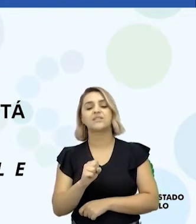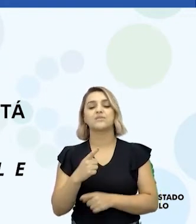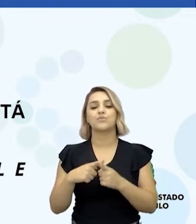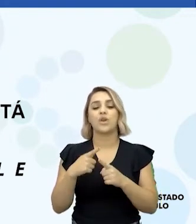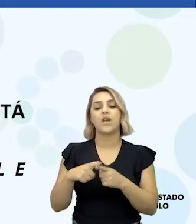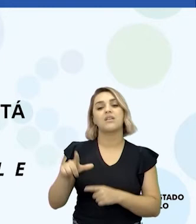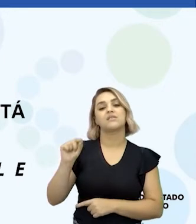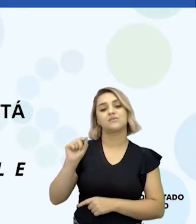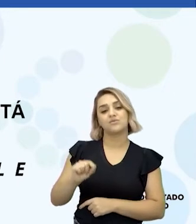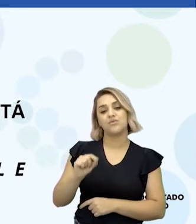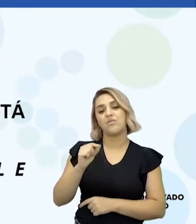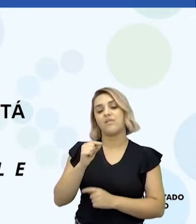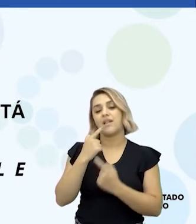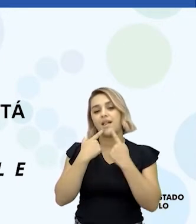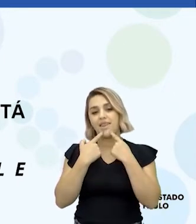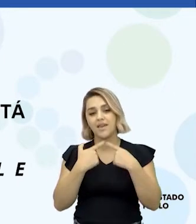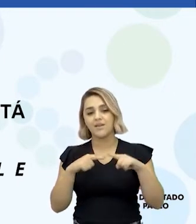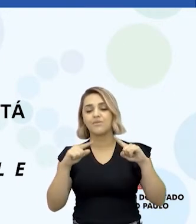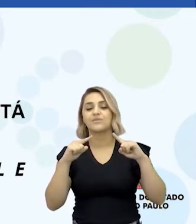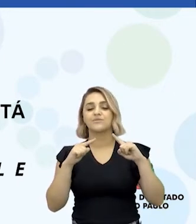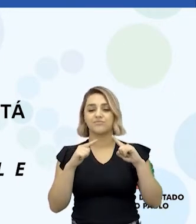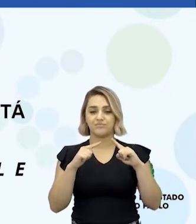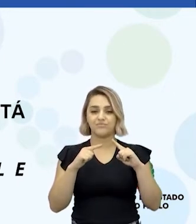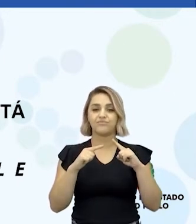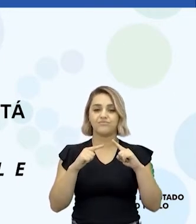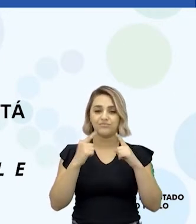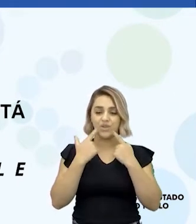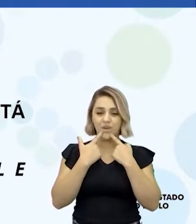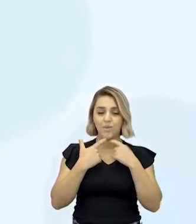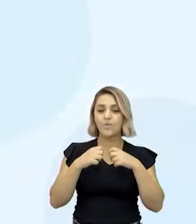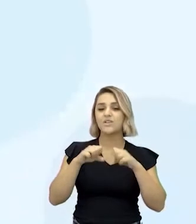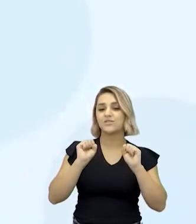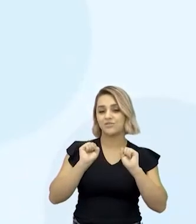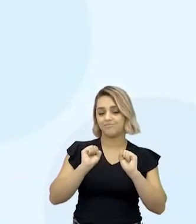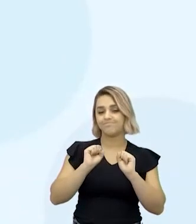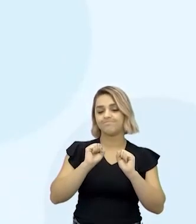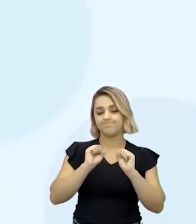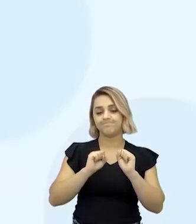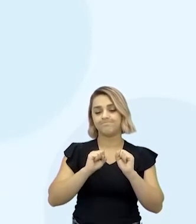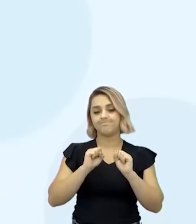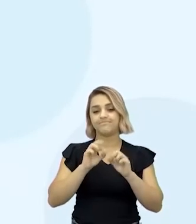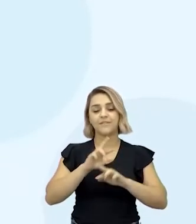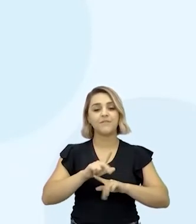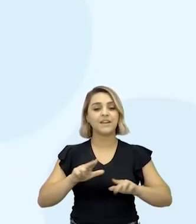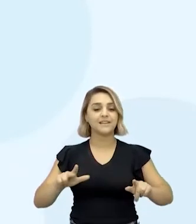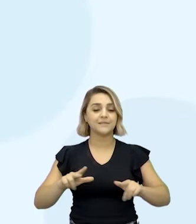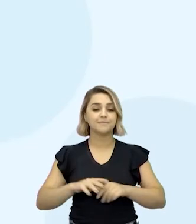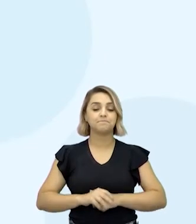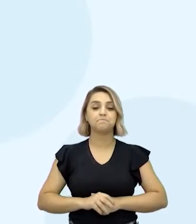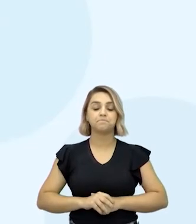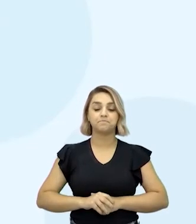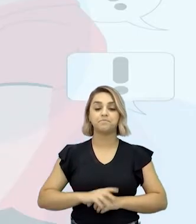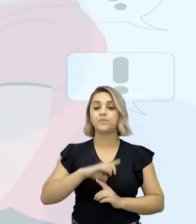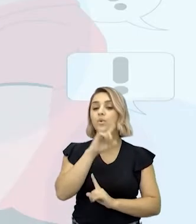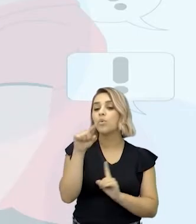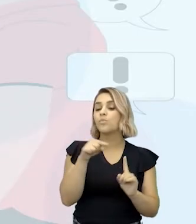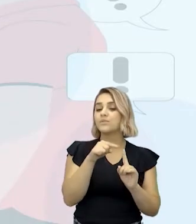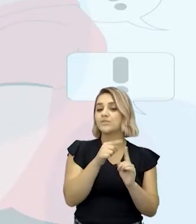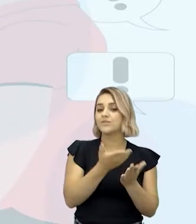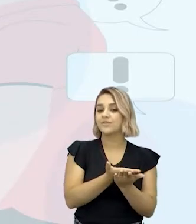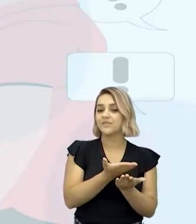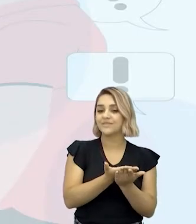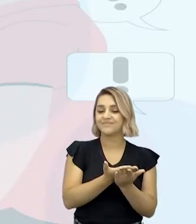né? Então, pensando aí nessa questão da identidade, ok? E nossos objetivos,